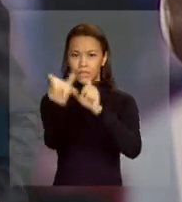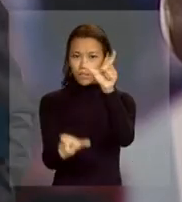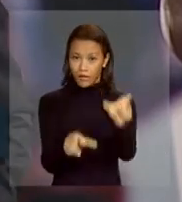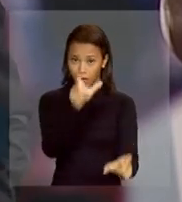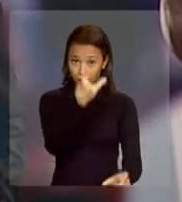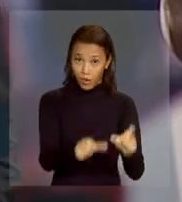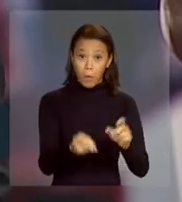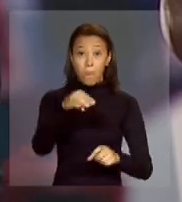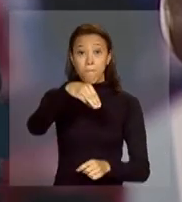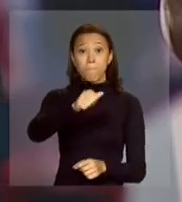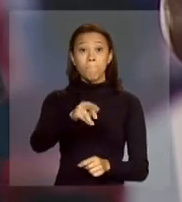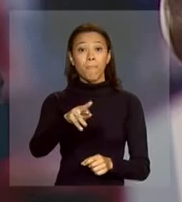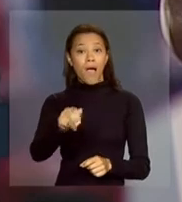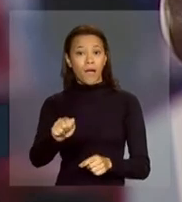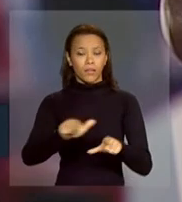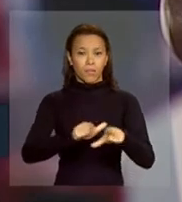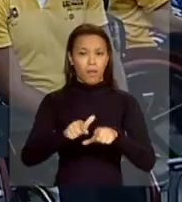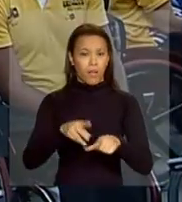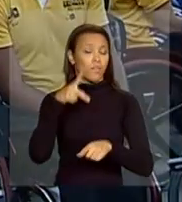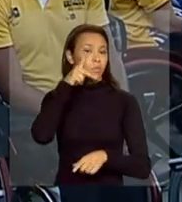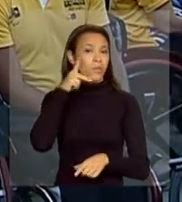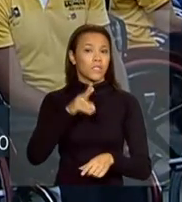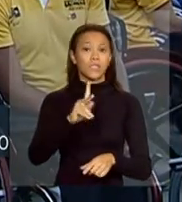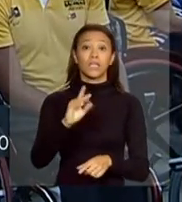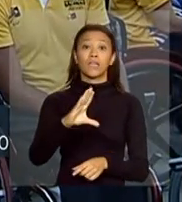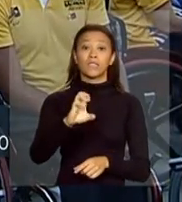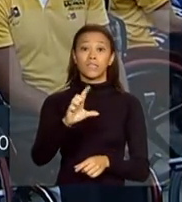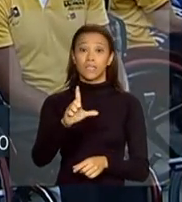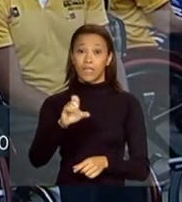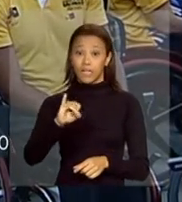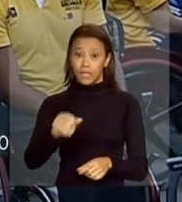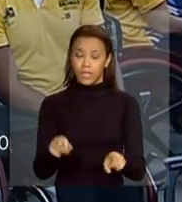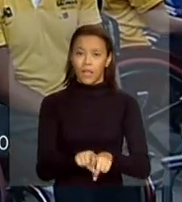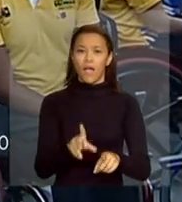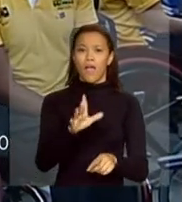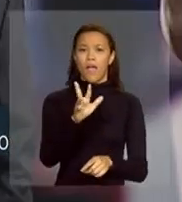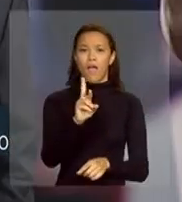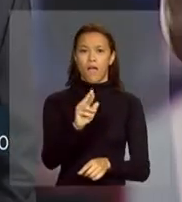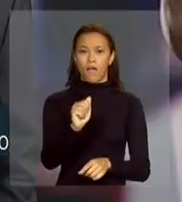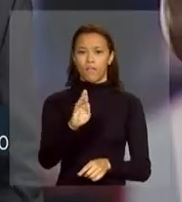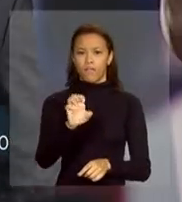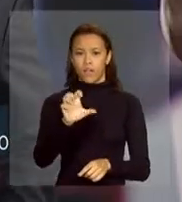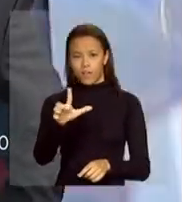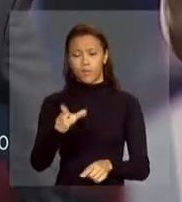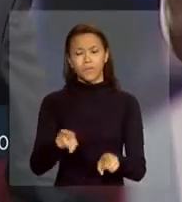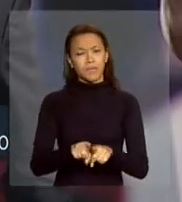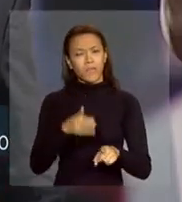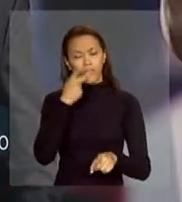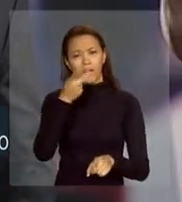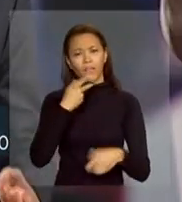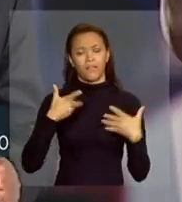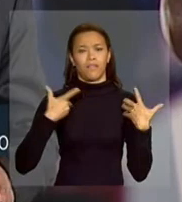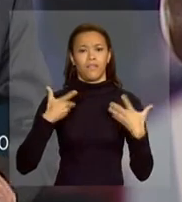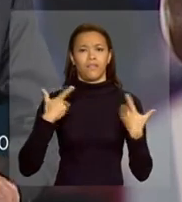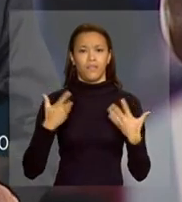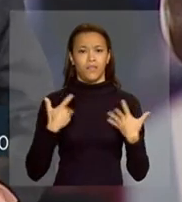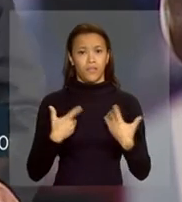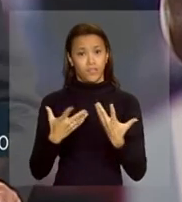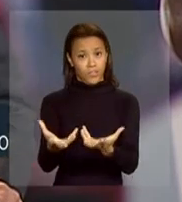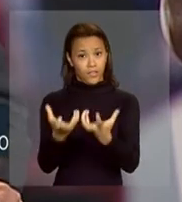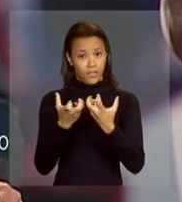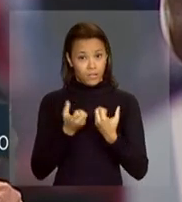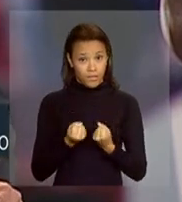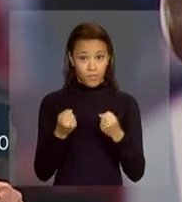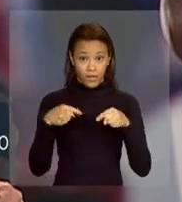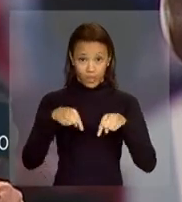parlamentares Mara gabrilli Célia Leão Deputado Rafael Silva mas primeiro Bom dia de